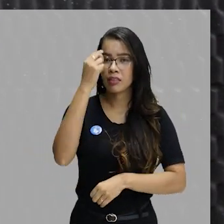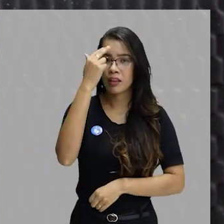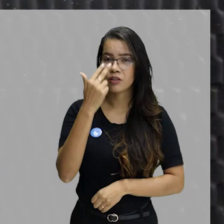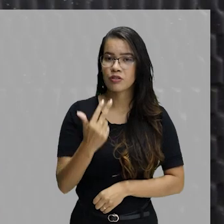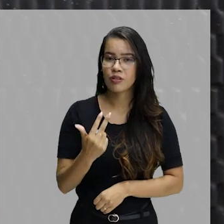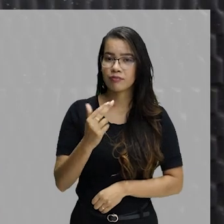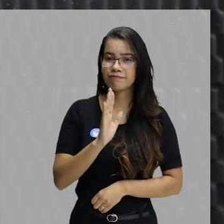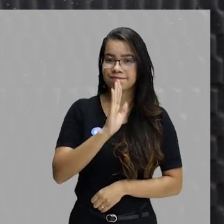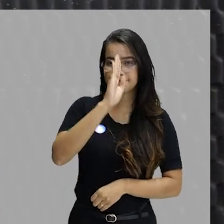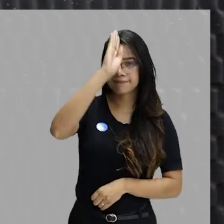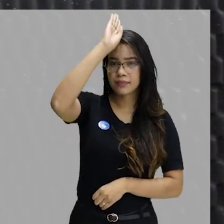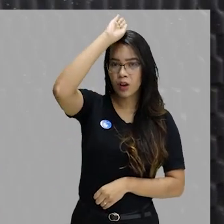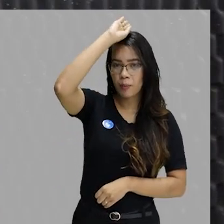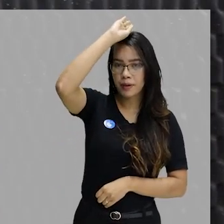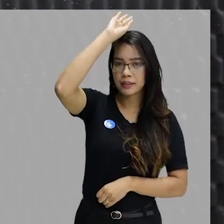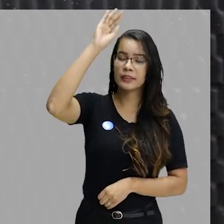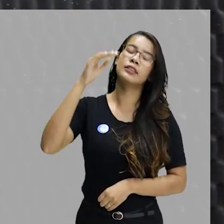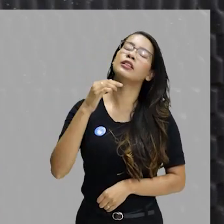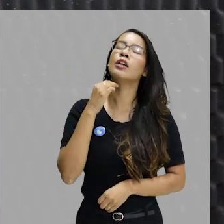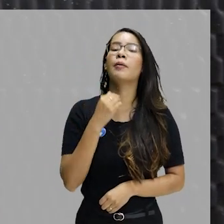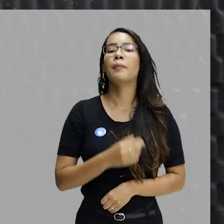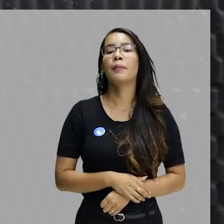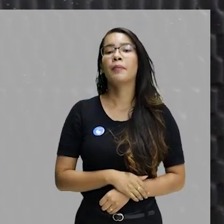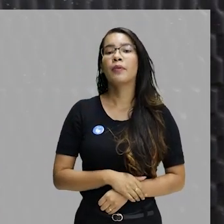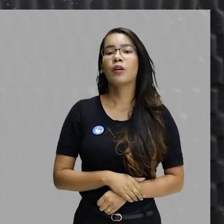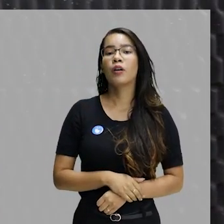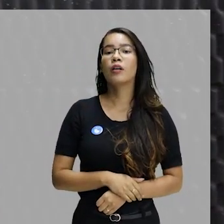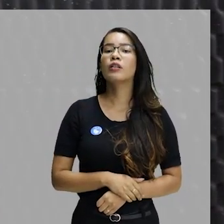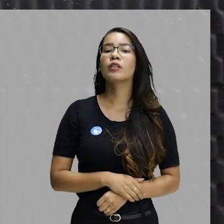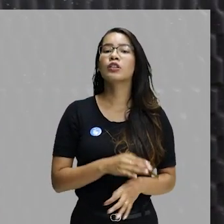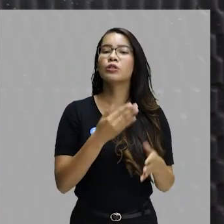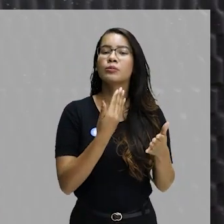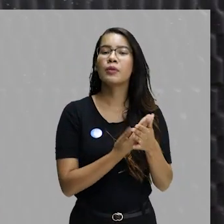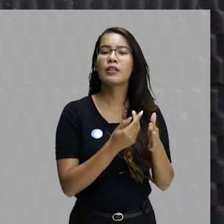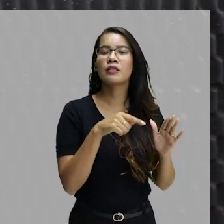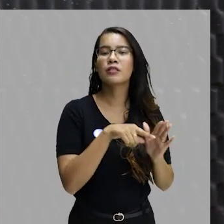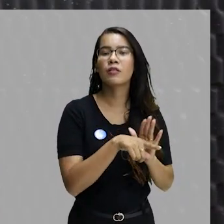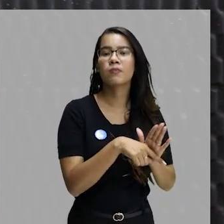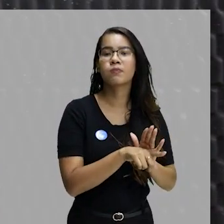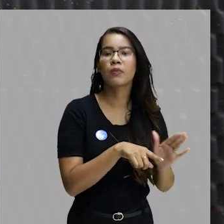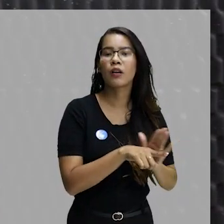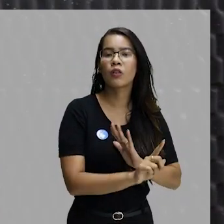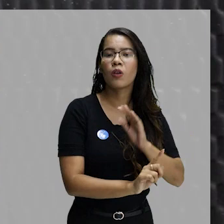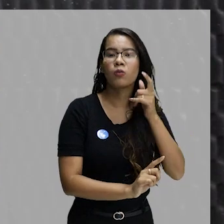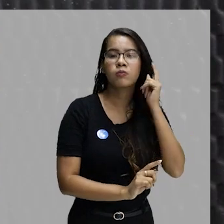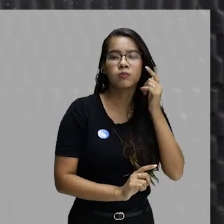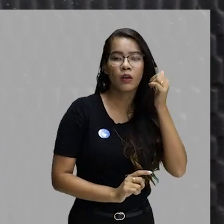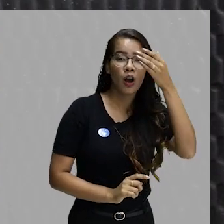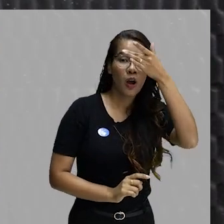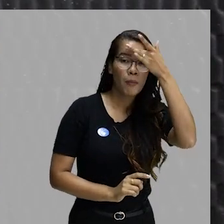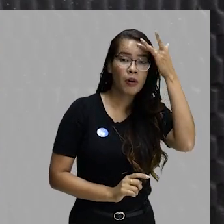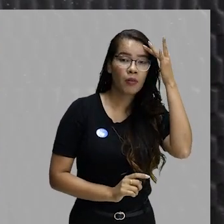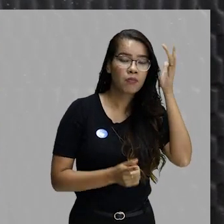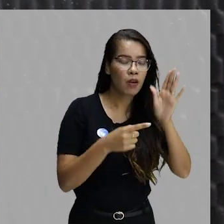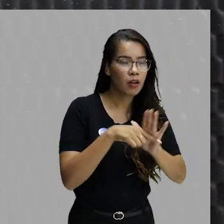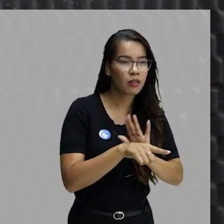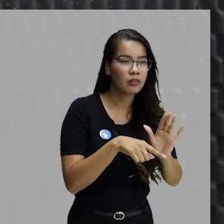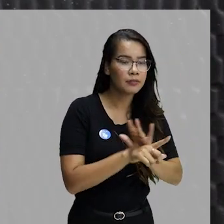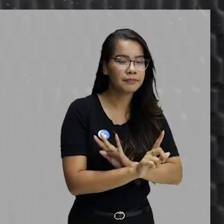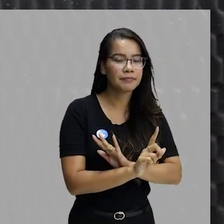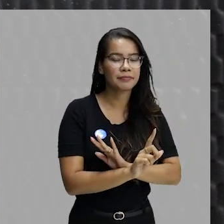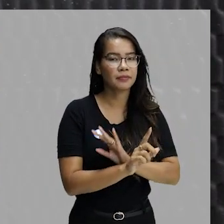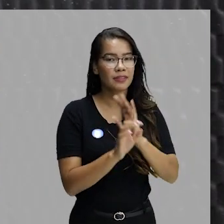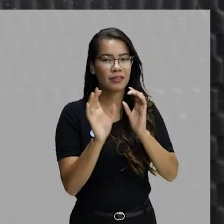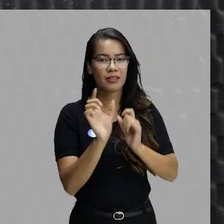alguns estudiosos caracterizam como extremamente salutar para